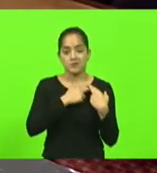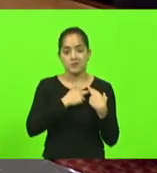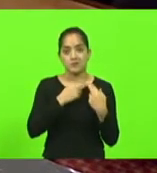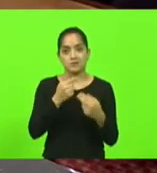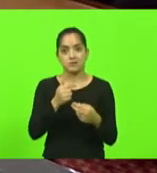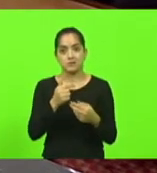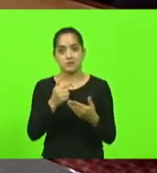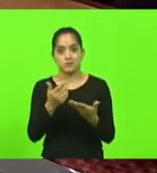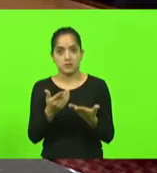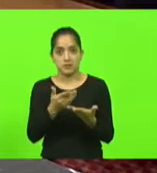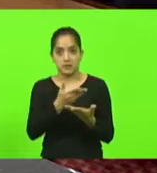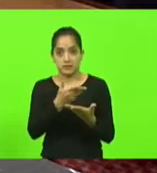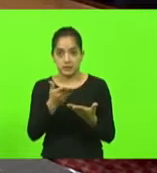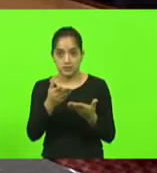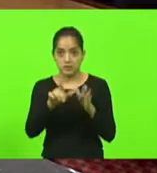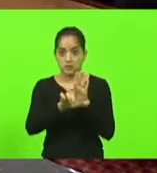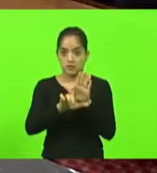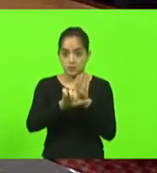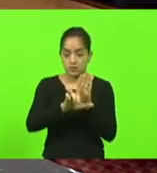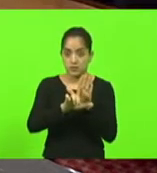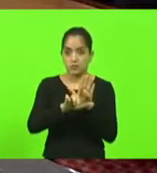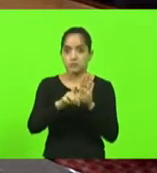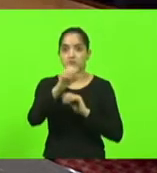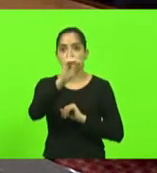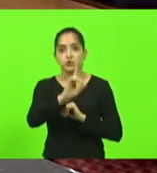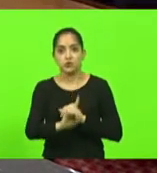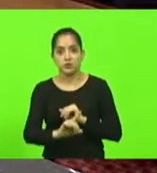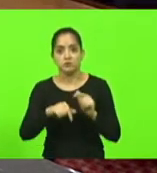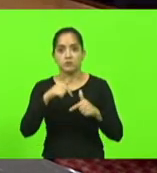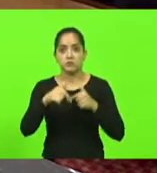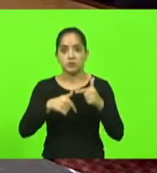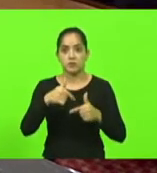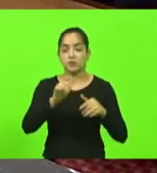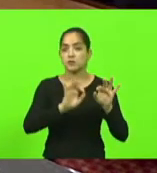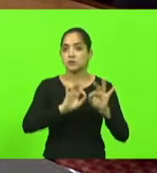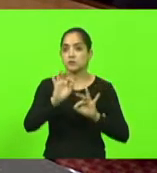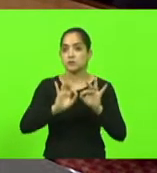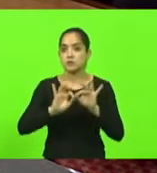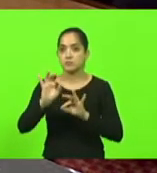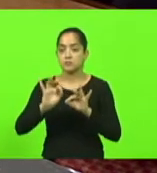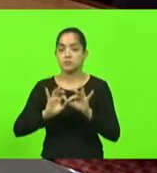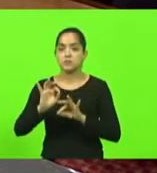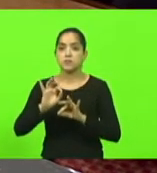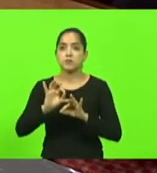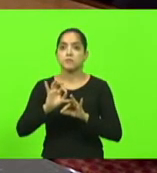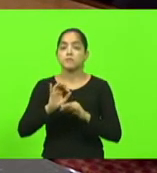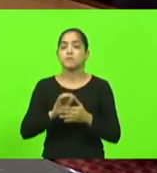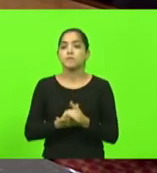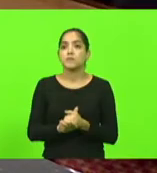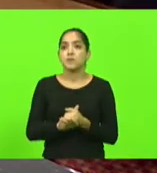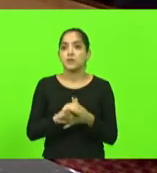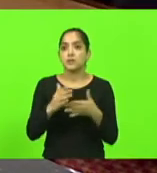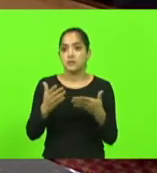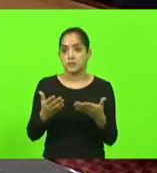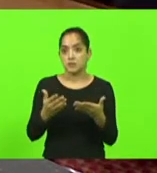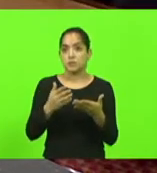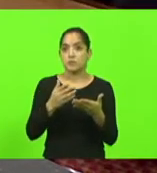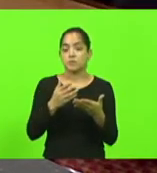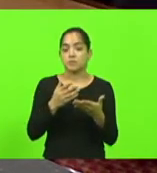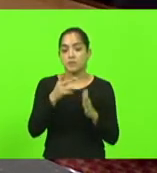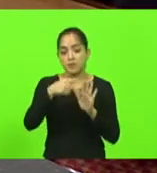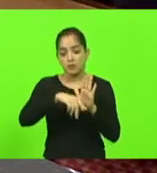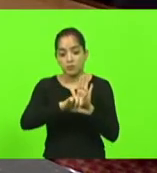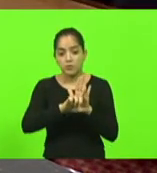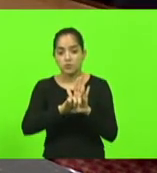União para legislar sobre direito do trabalho e organização do Sistema Nacional de Emprego. Então, para que o projeto fique